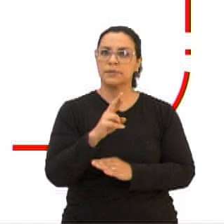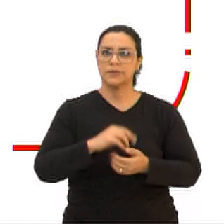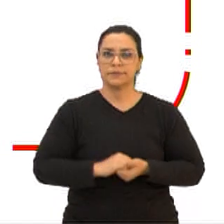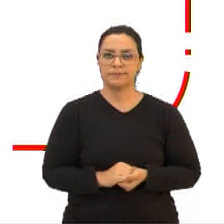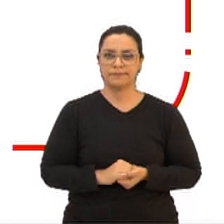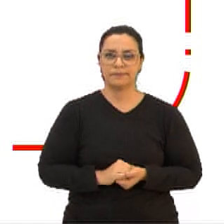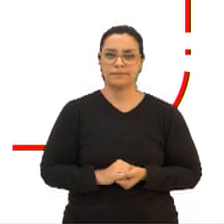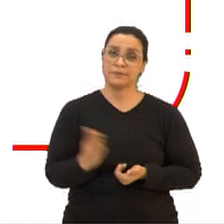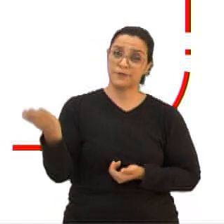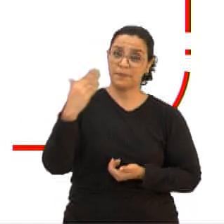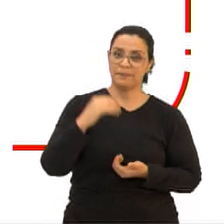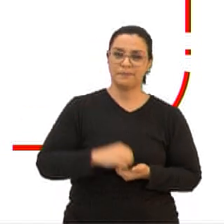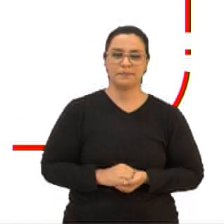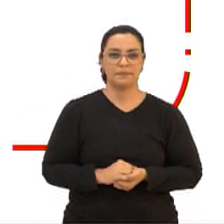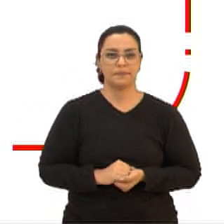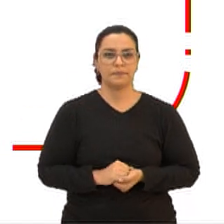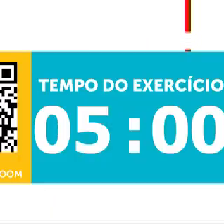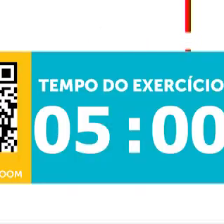respondê-la. Vai lá!